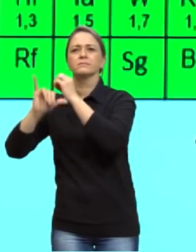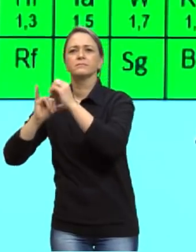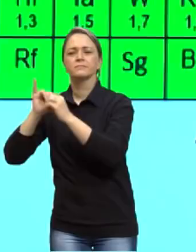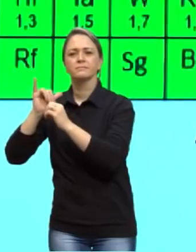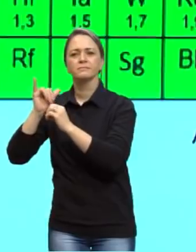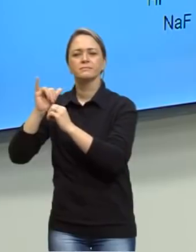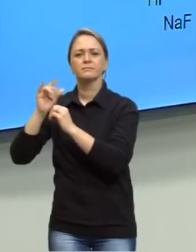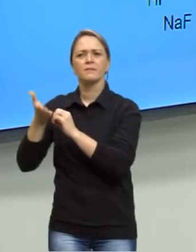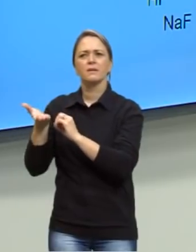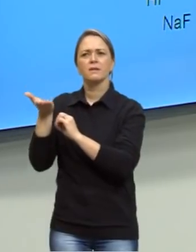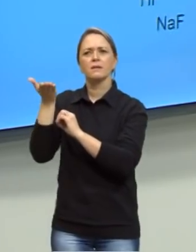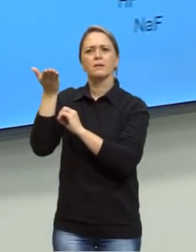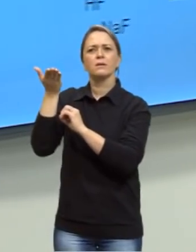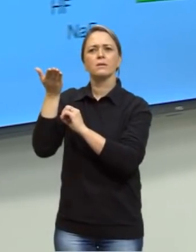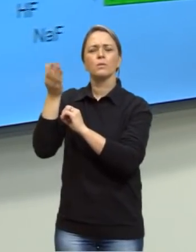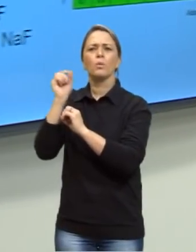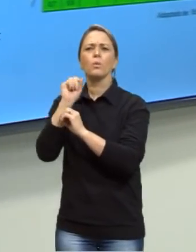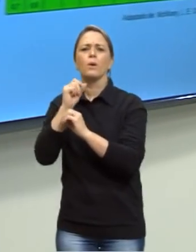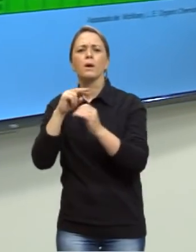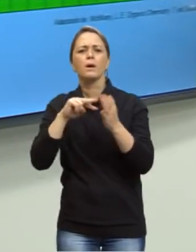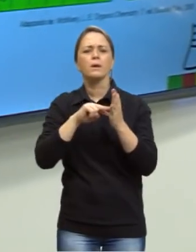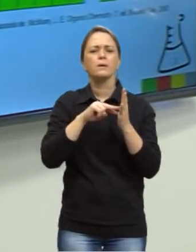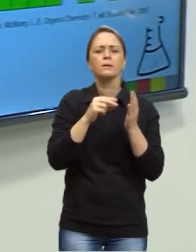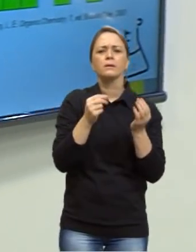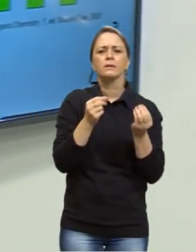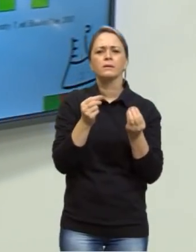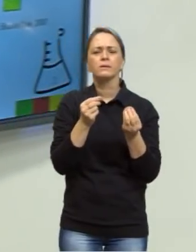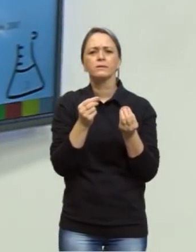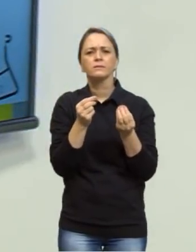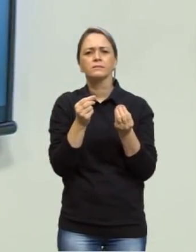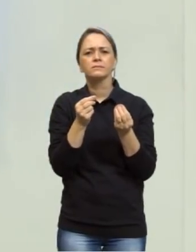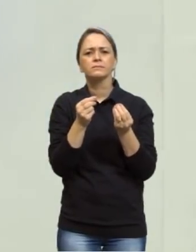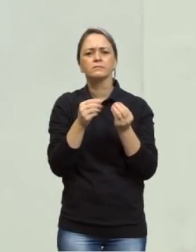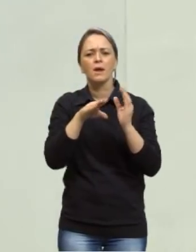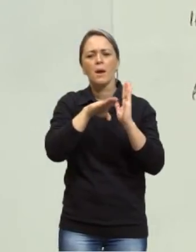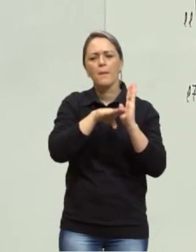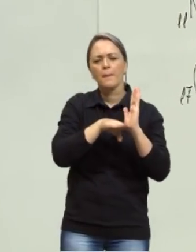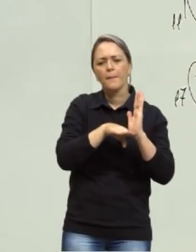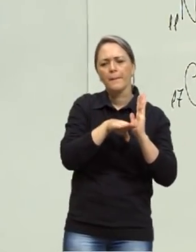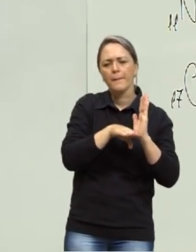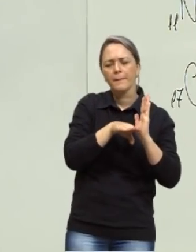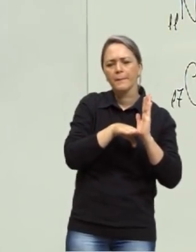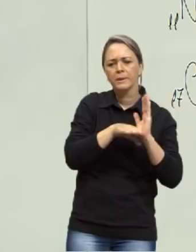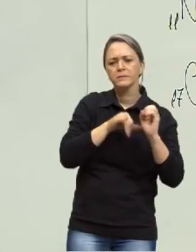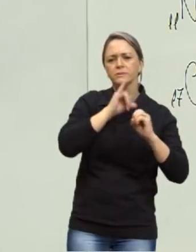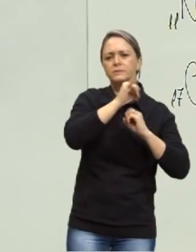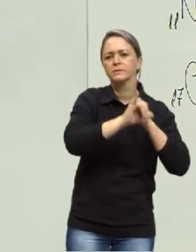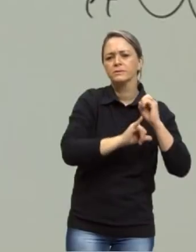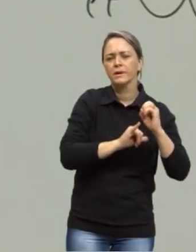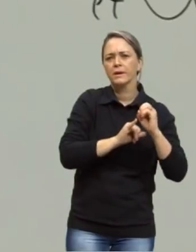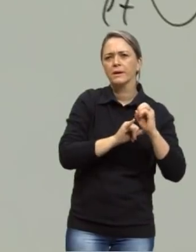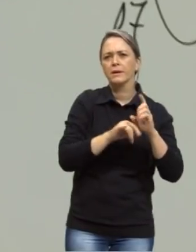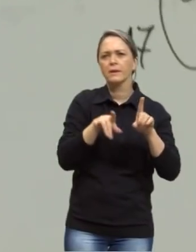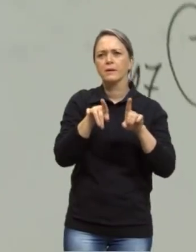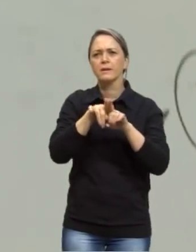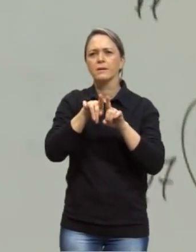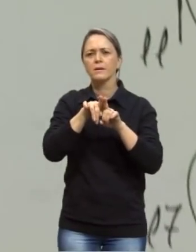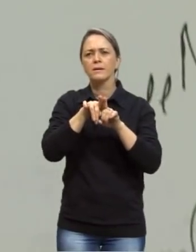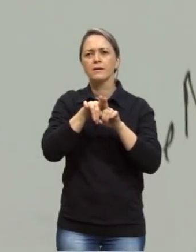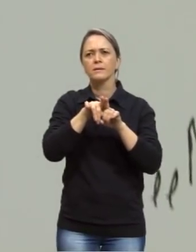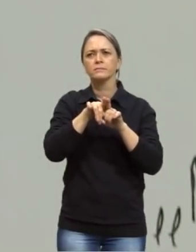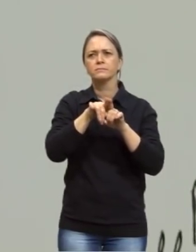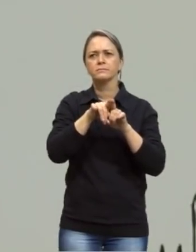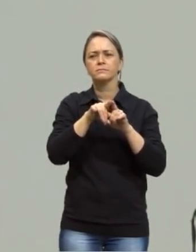eletronegatividade o que que acontece quando eu tenho um elemento com baixa eletronegatividade e também